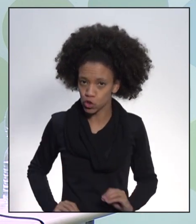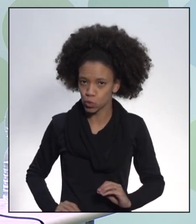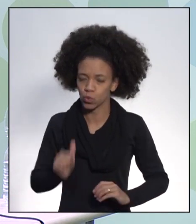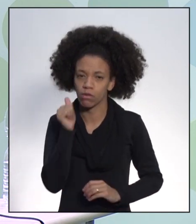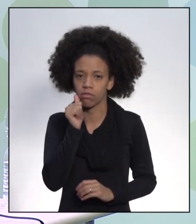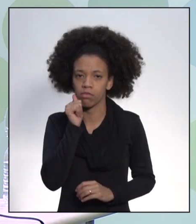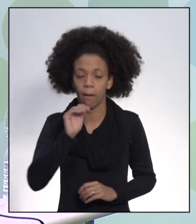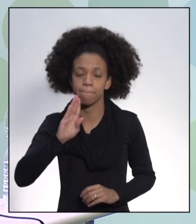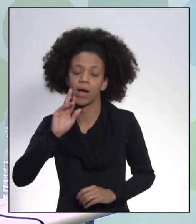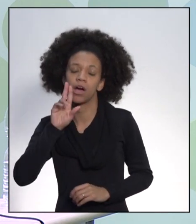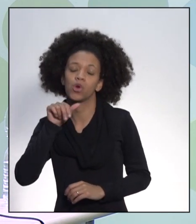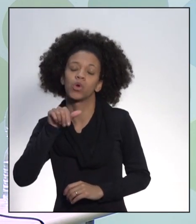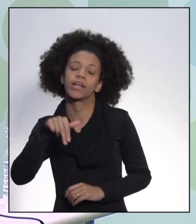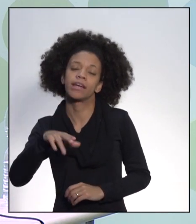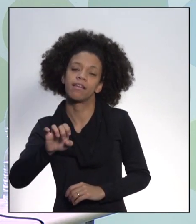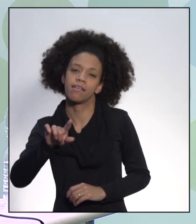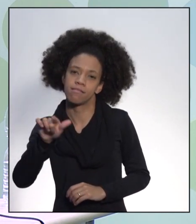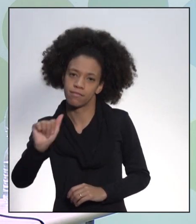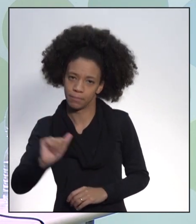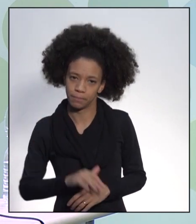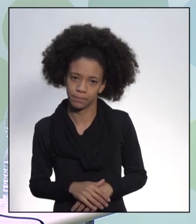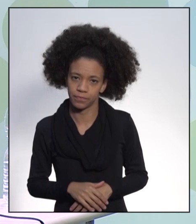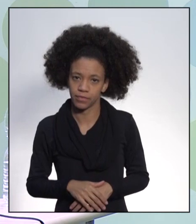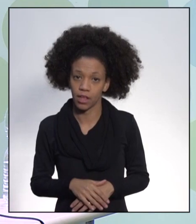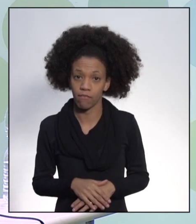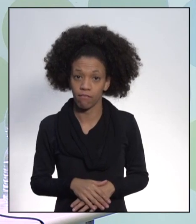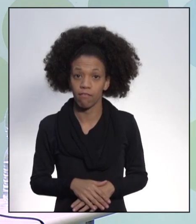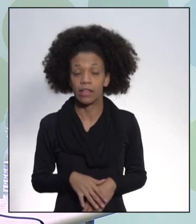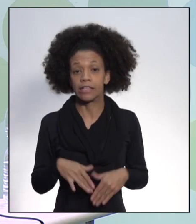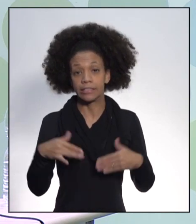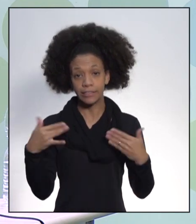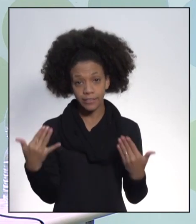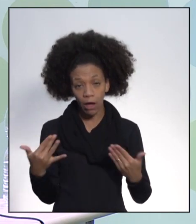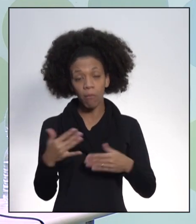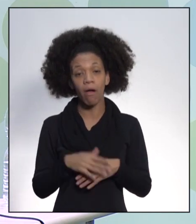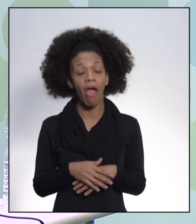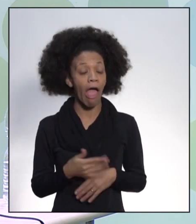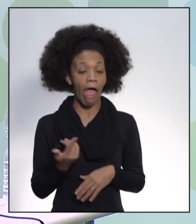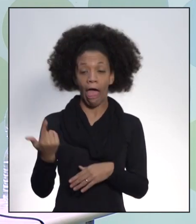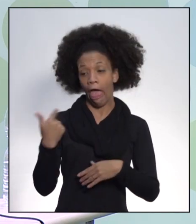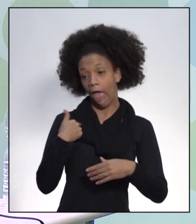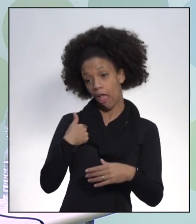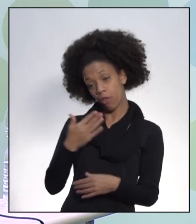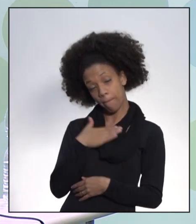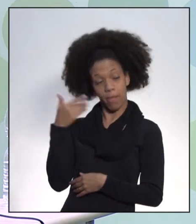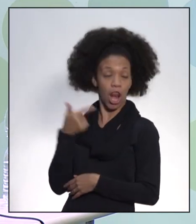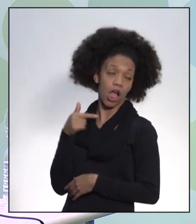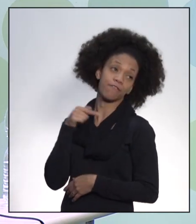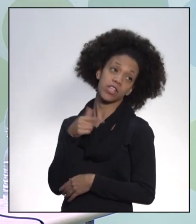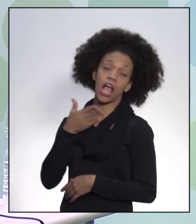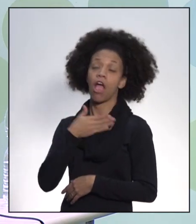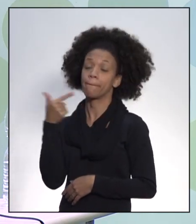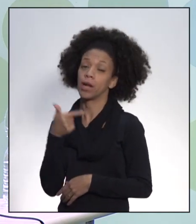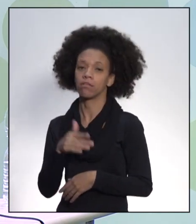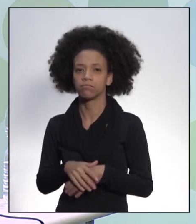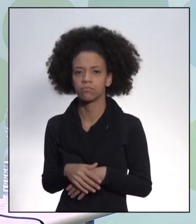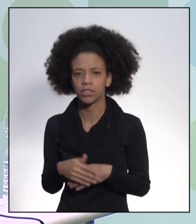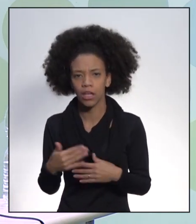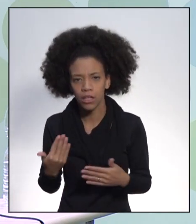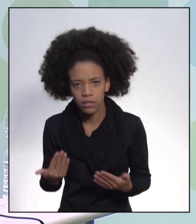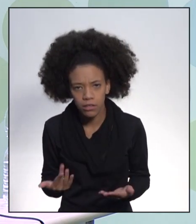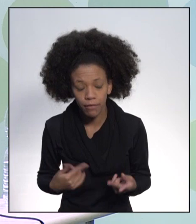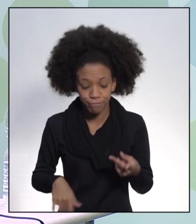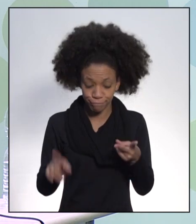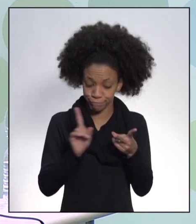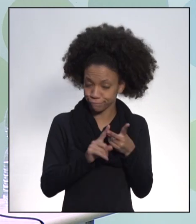vem atrás de mim, né? Eu que faço trabalho, eu que sou merecedora, né? Isso é a agulha que fala. E a